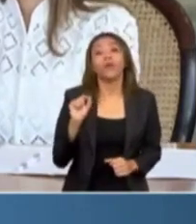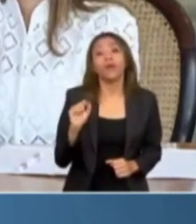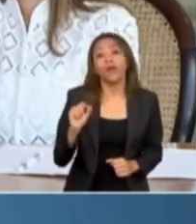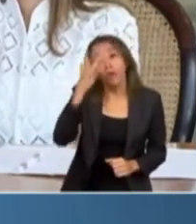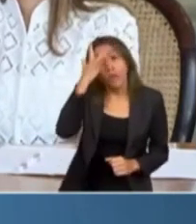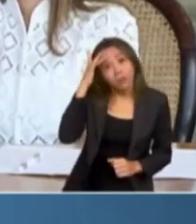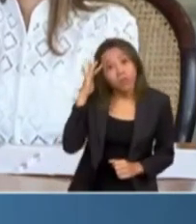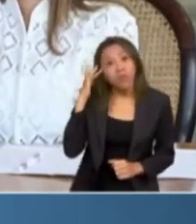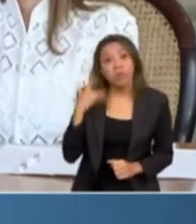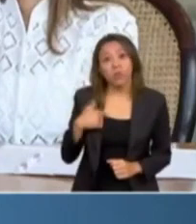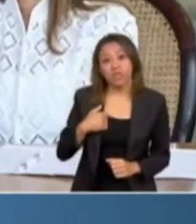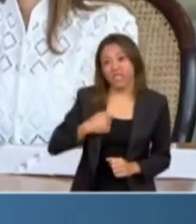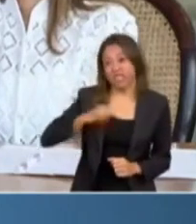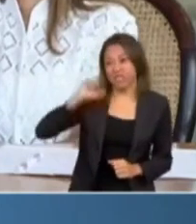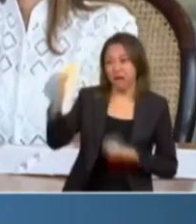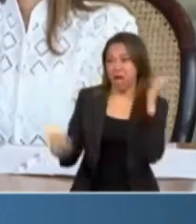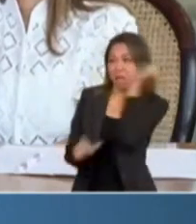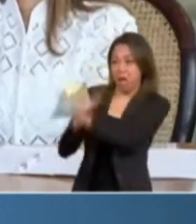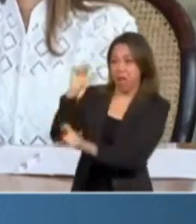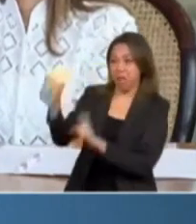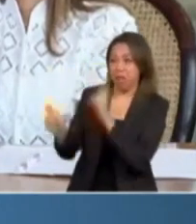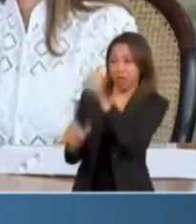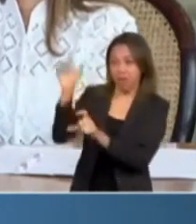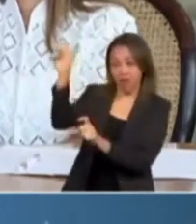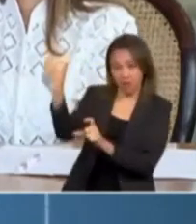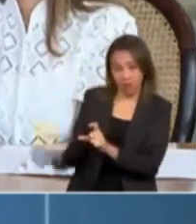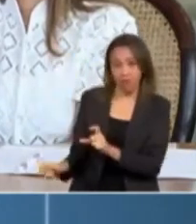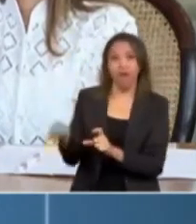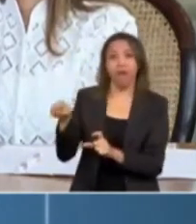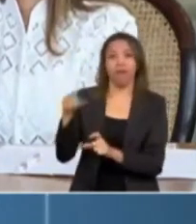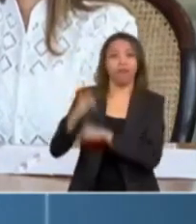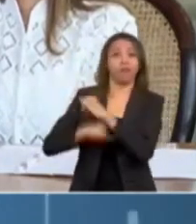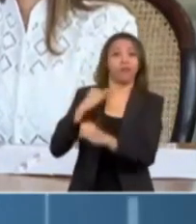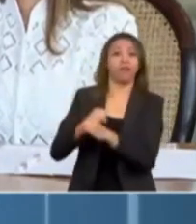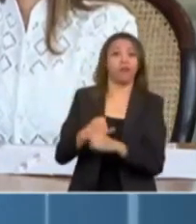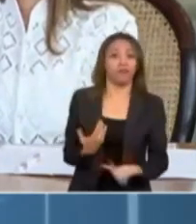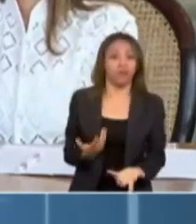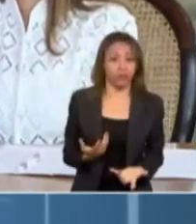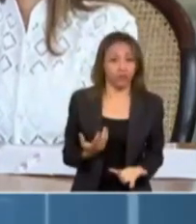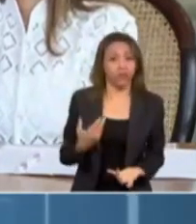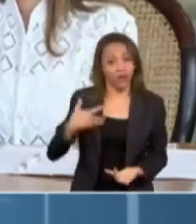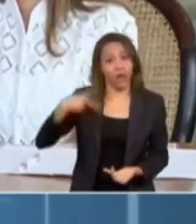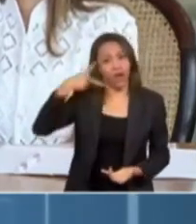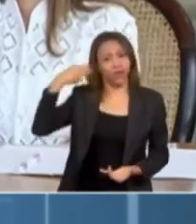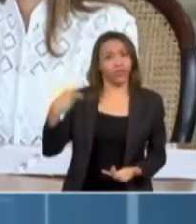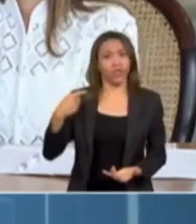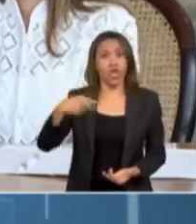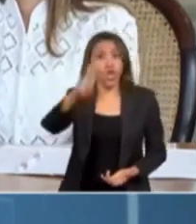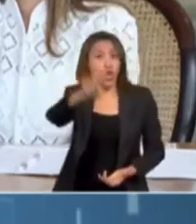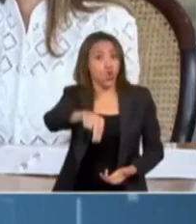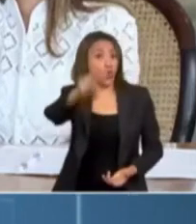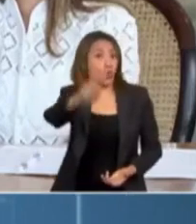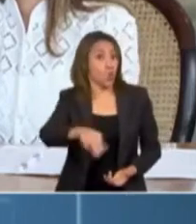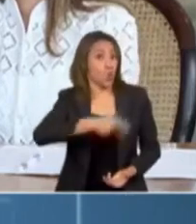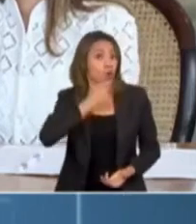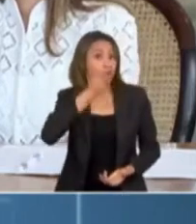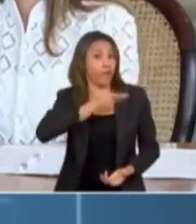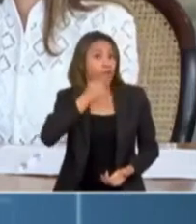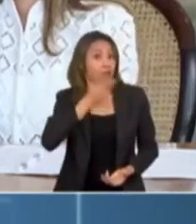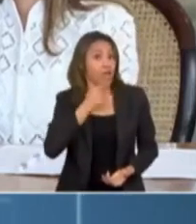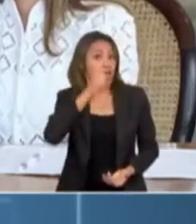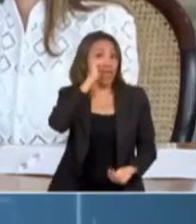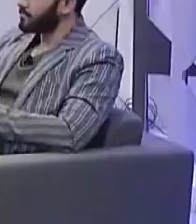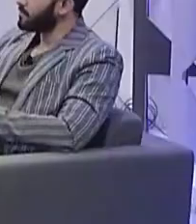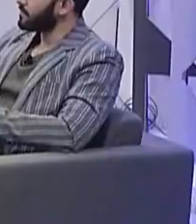bastante, pode esperar que vão ser anos pela frente de muito questionamento sobre a gente. É verdade.